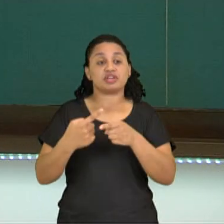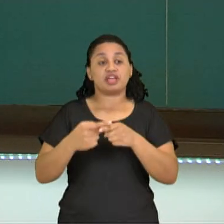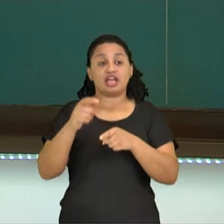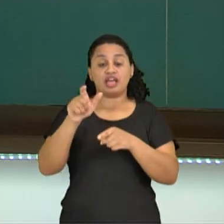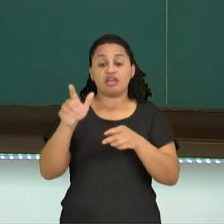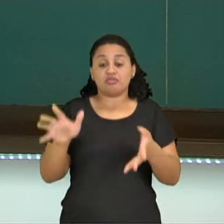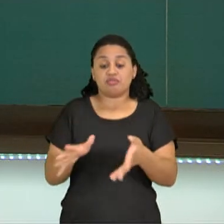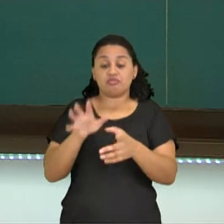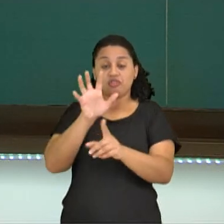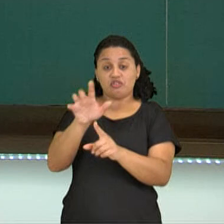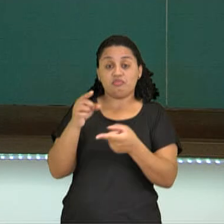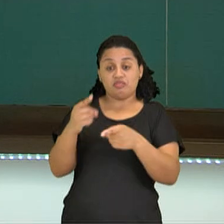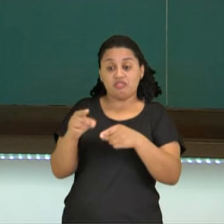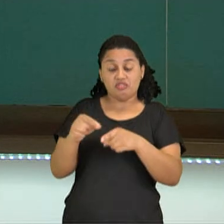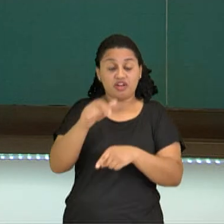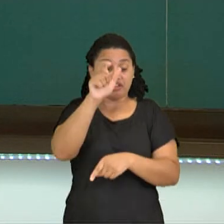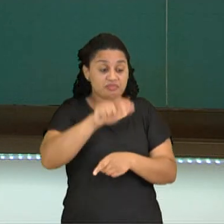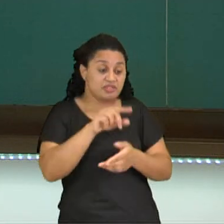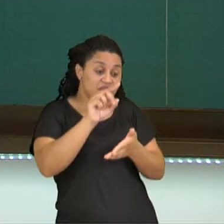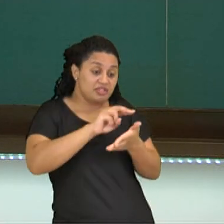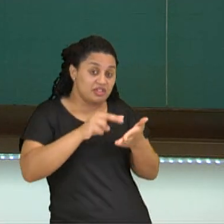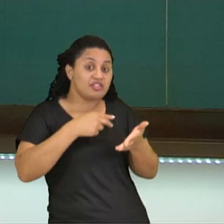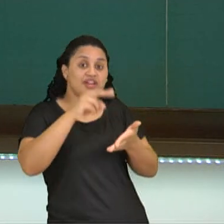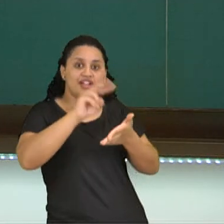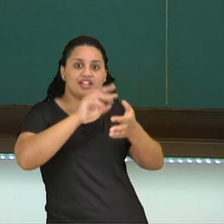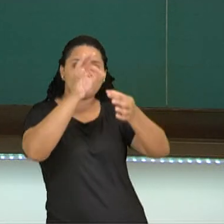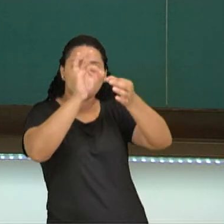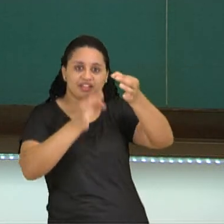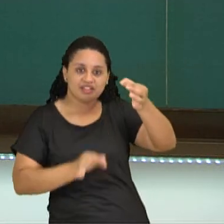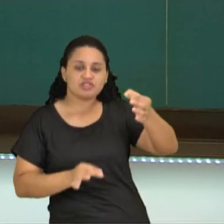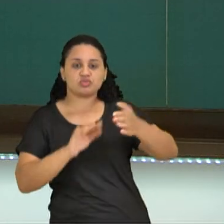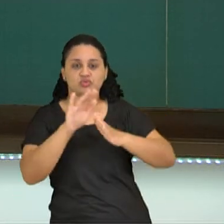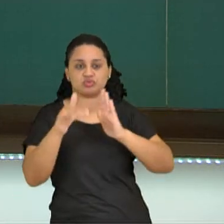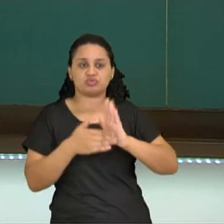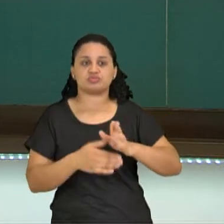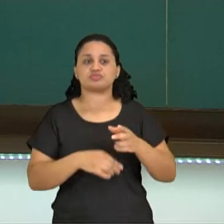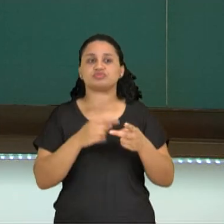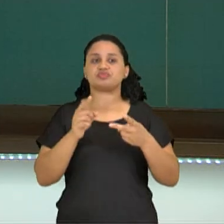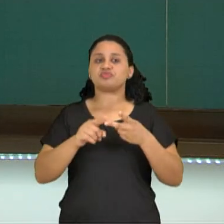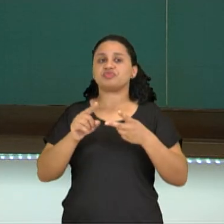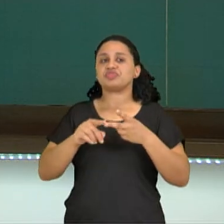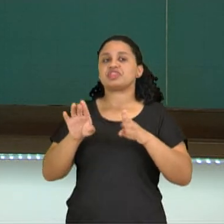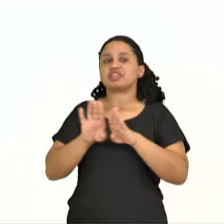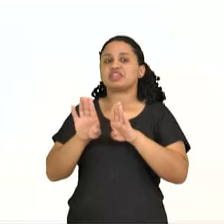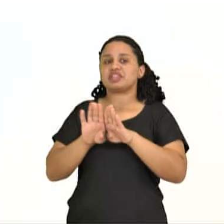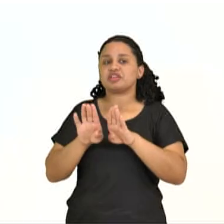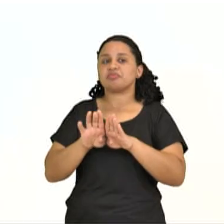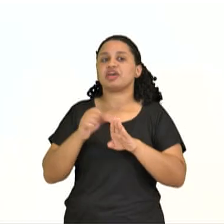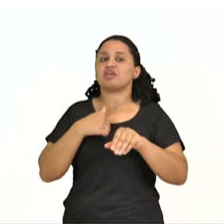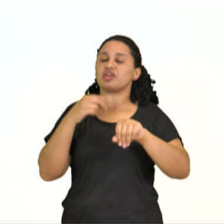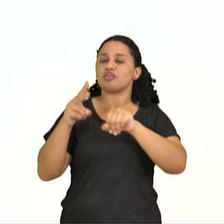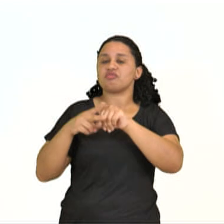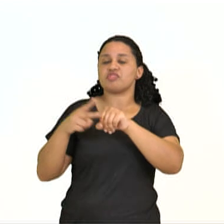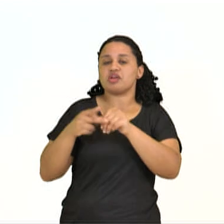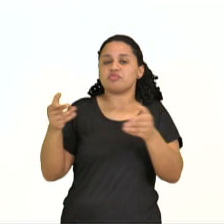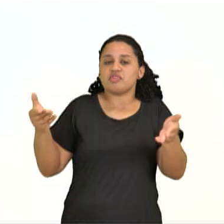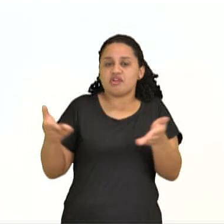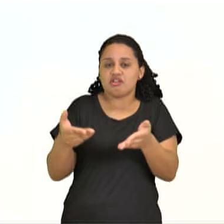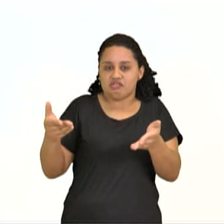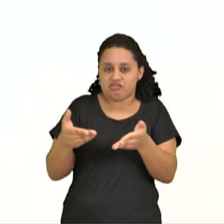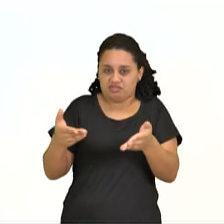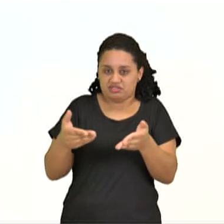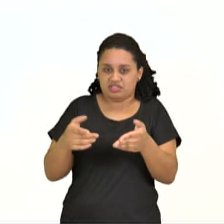inteiro. Predominância de verbos no tempo presente, que é muito interessante. Tá?